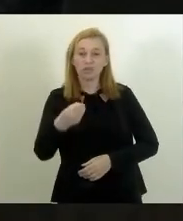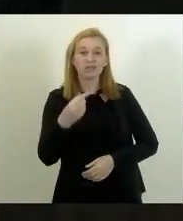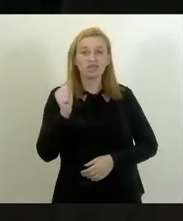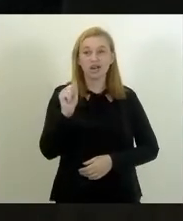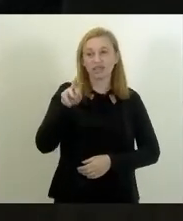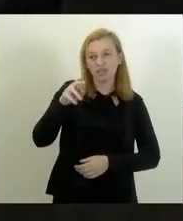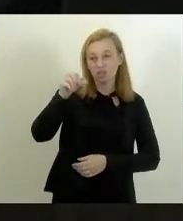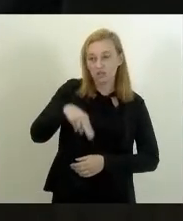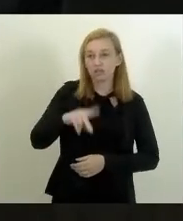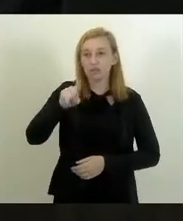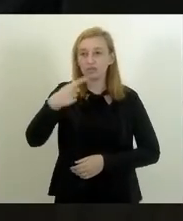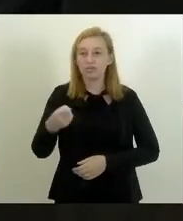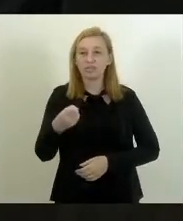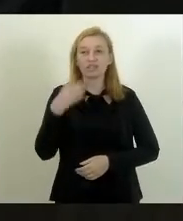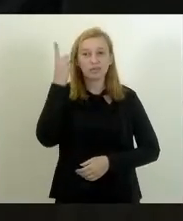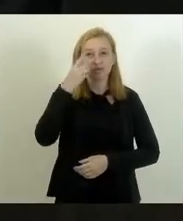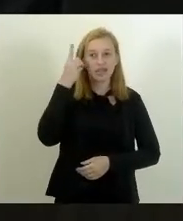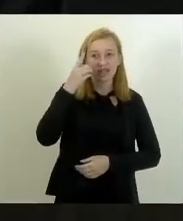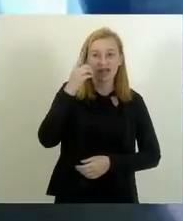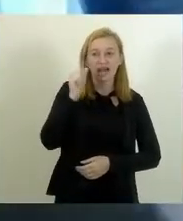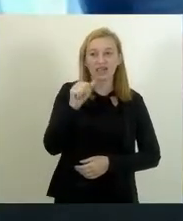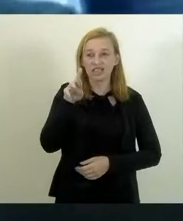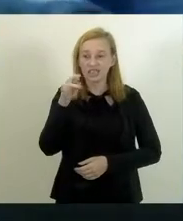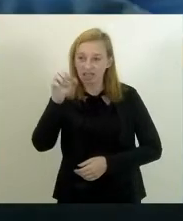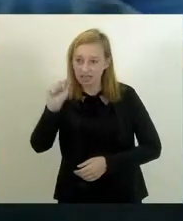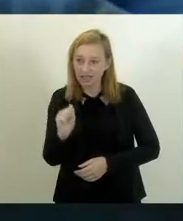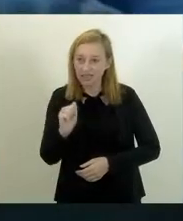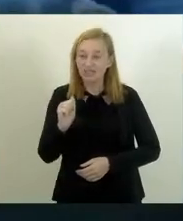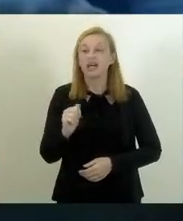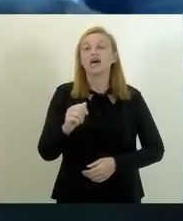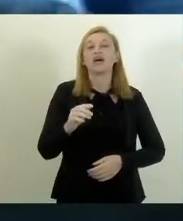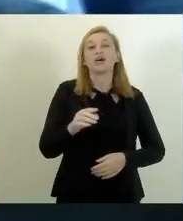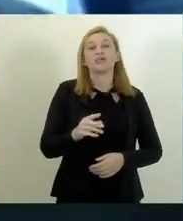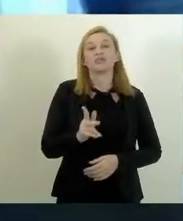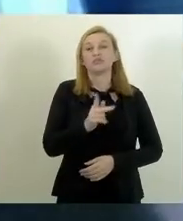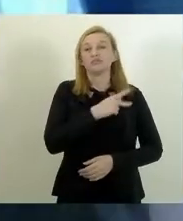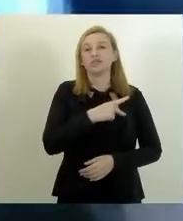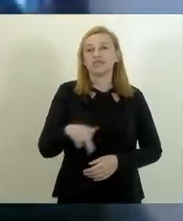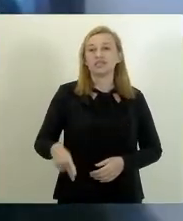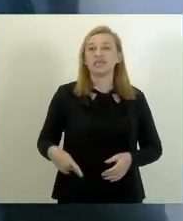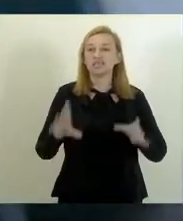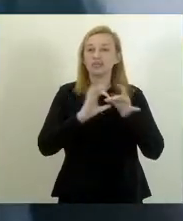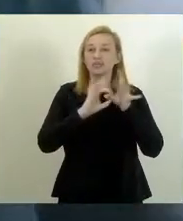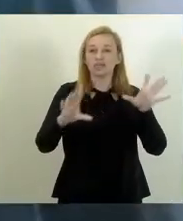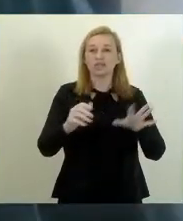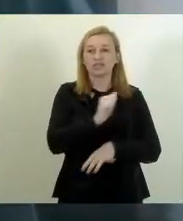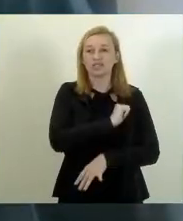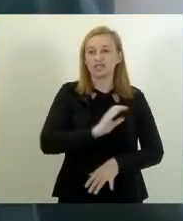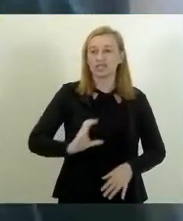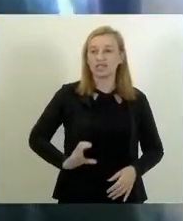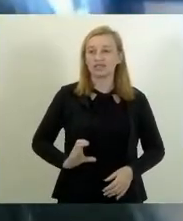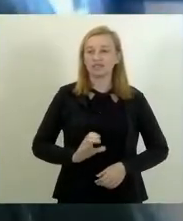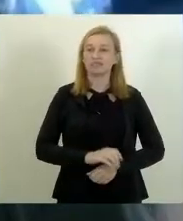ao final, deputada Dani. Presidente, presidente democrático, André Siciliano,